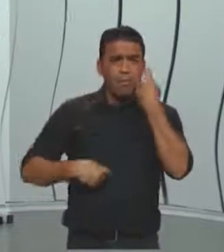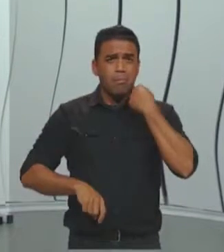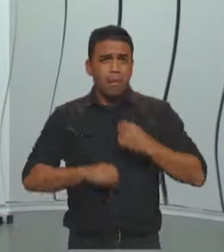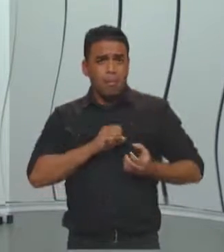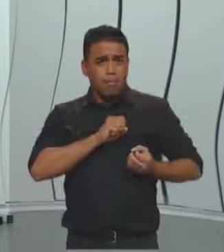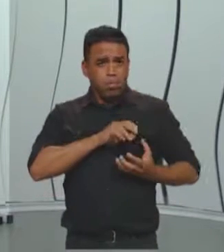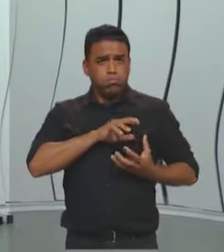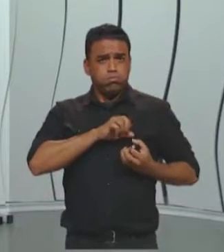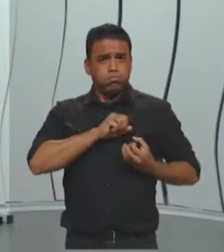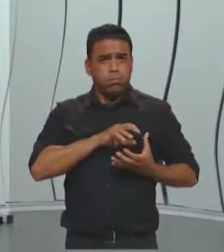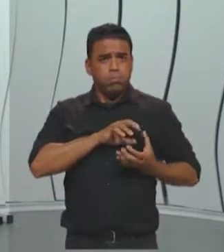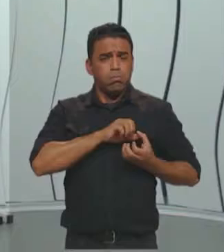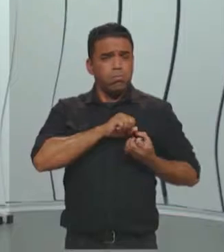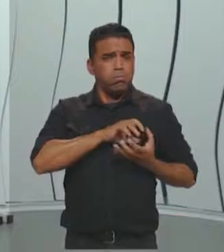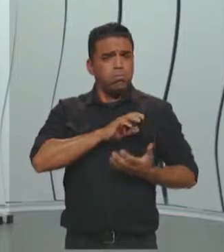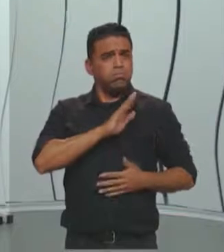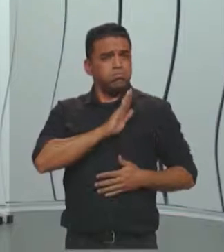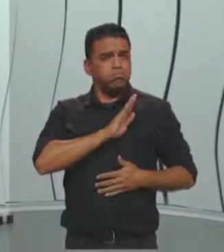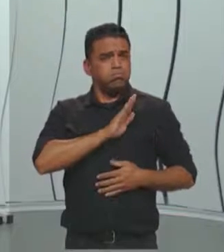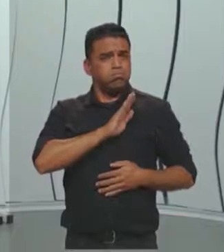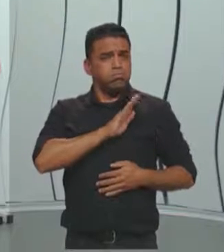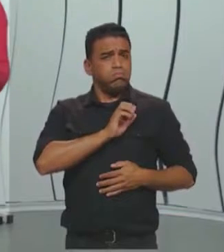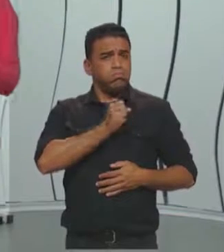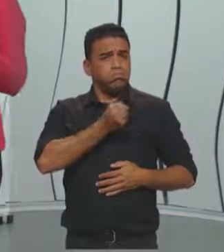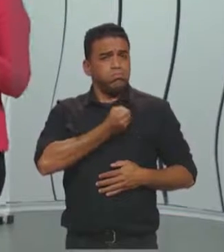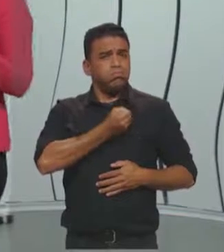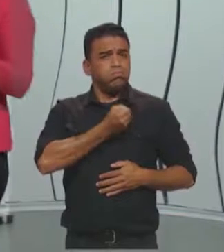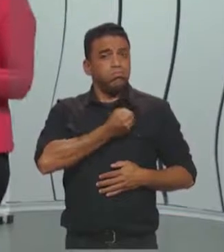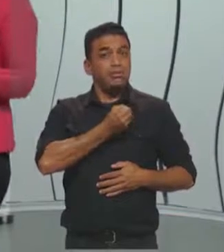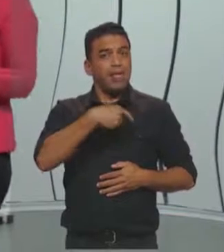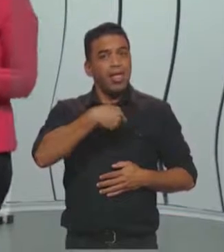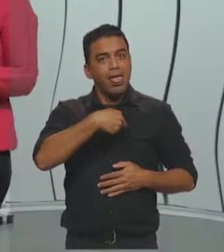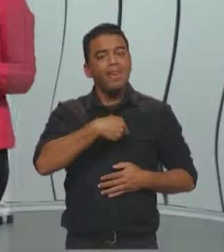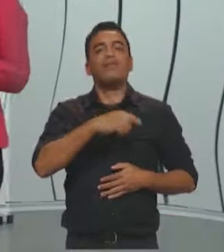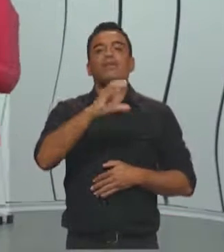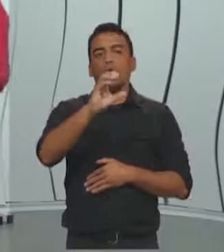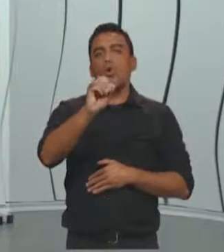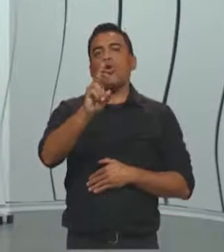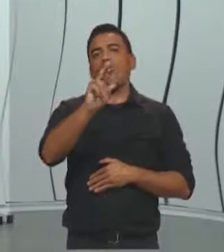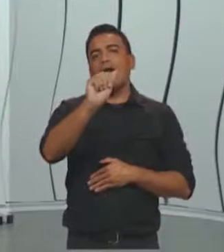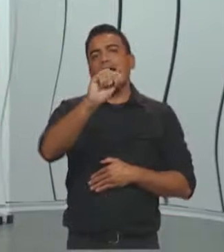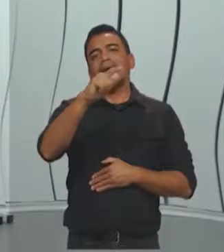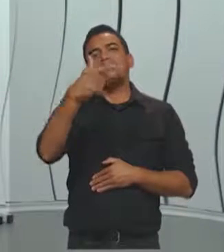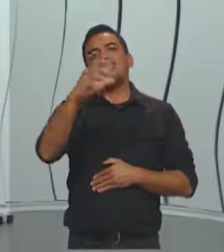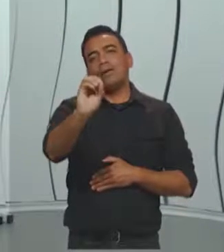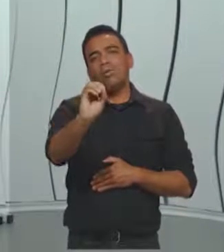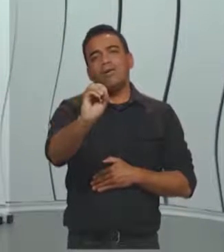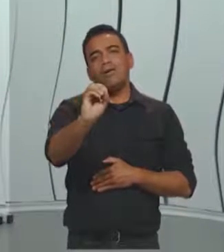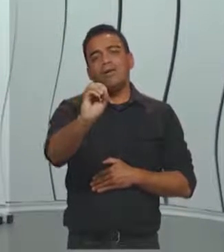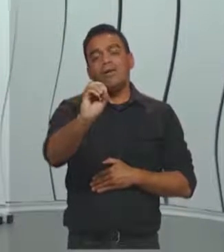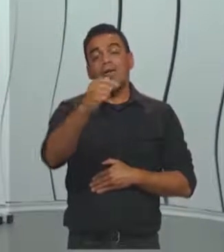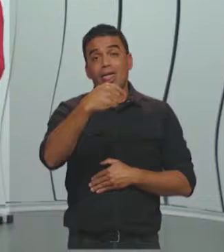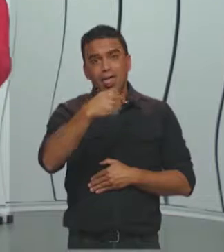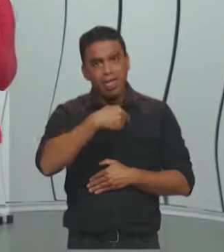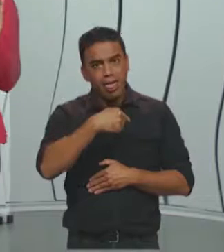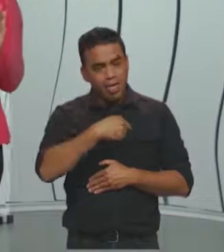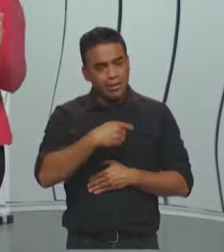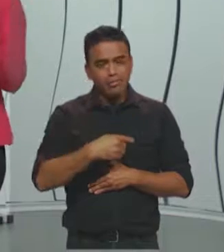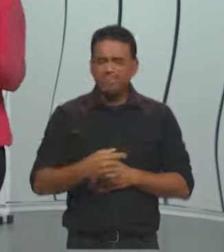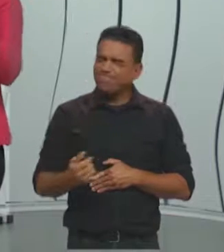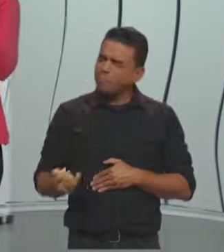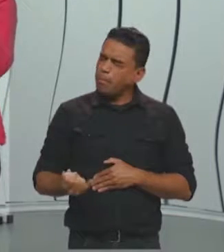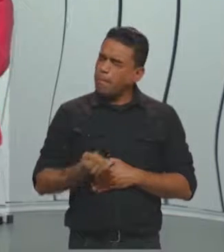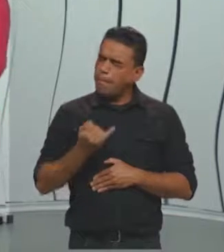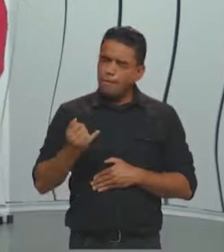pressão. Então, tudo isso graças ao nosso coração. O nosso coração é um órgão